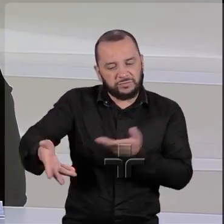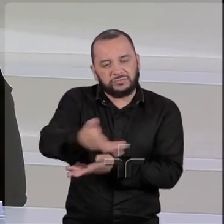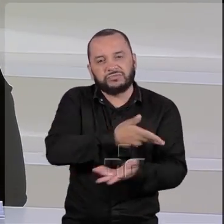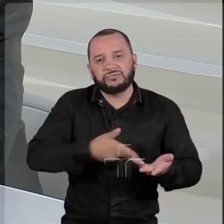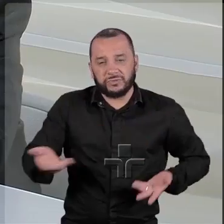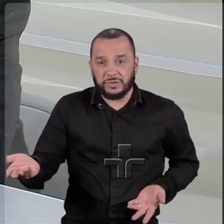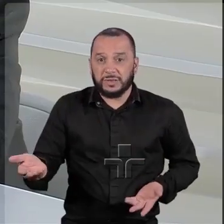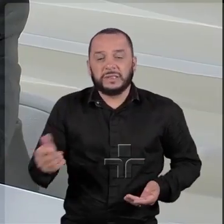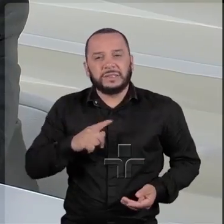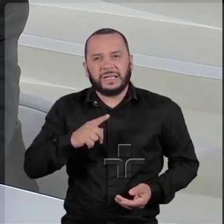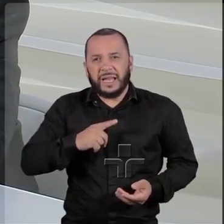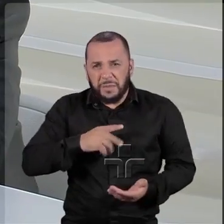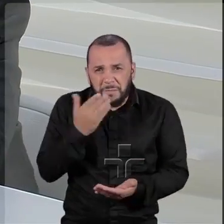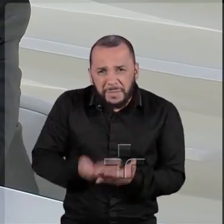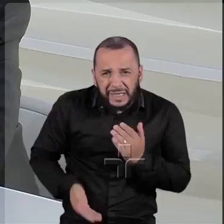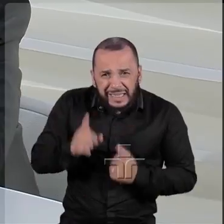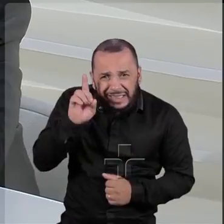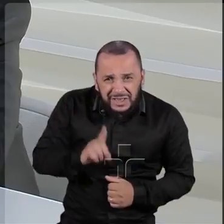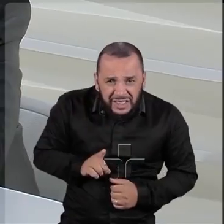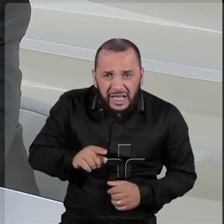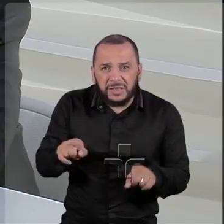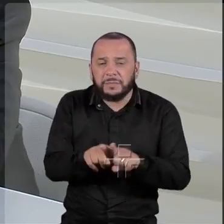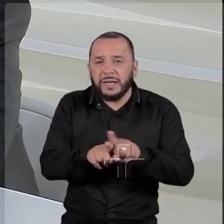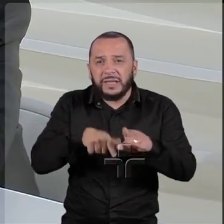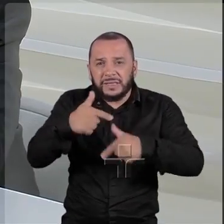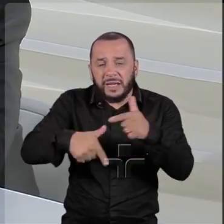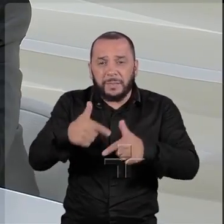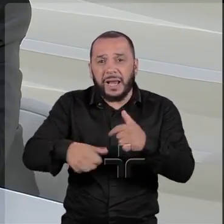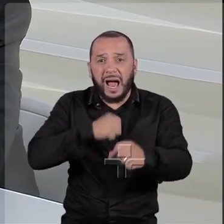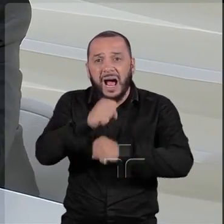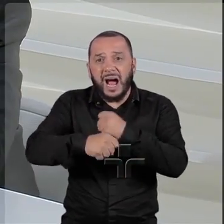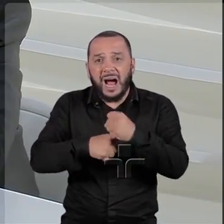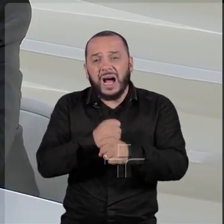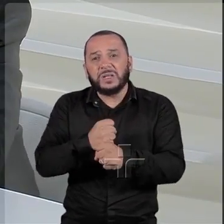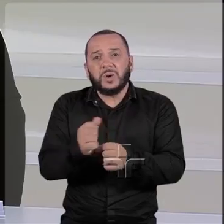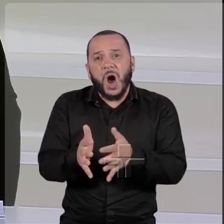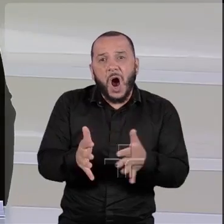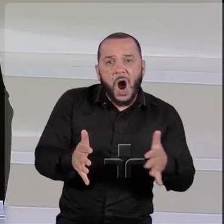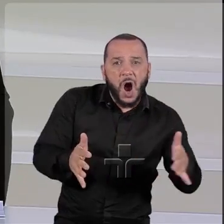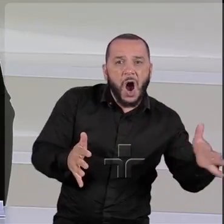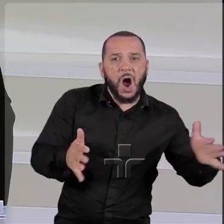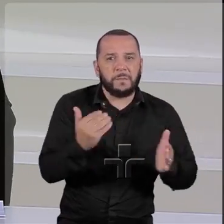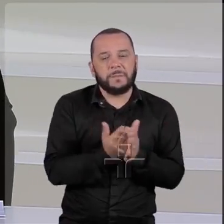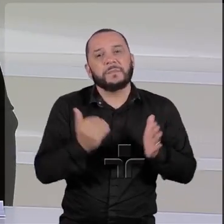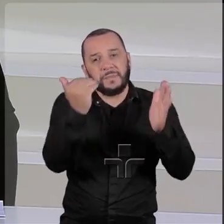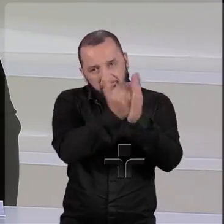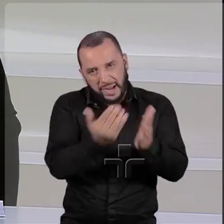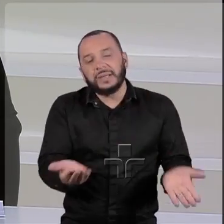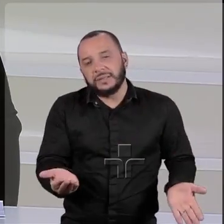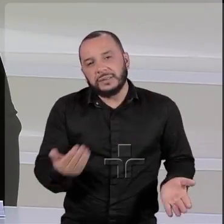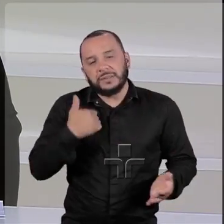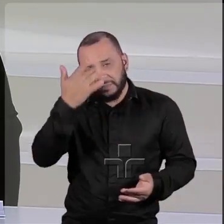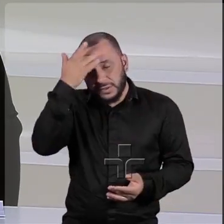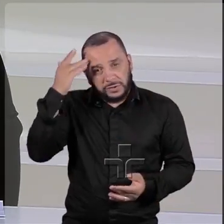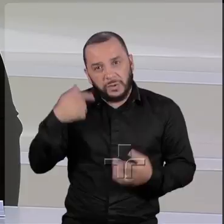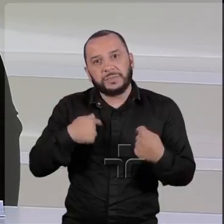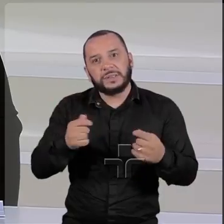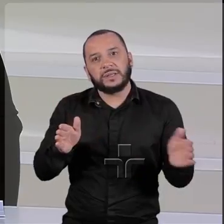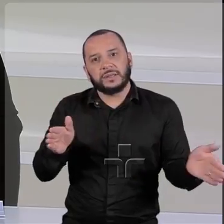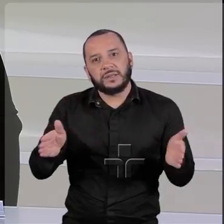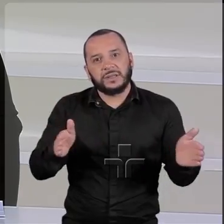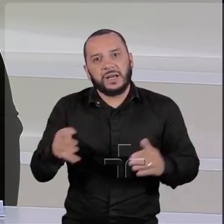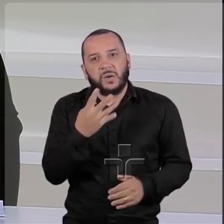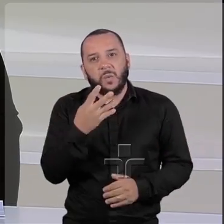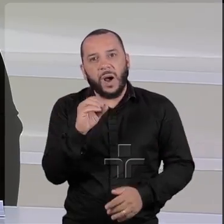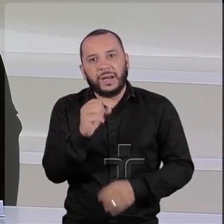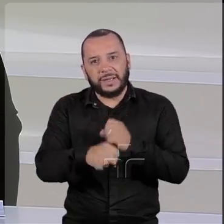fala em perda de direitos, em trabalhar mais tempo, porque pelo menos por esse projeto, para ter o benefício integral, a pessoa teria de contribuir por 40 anos.